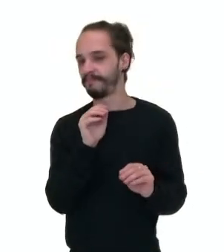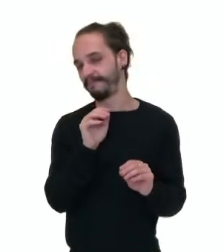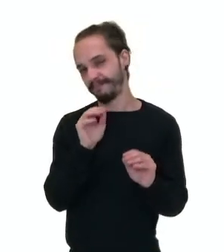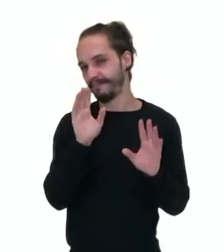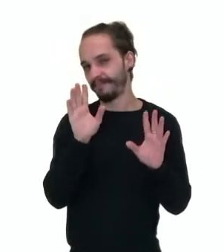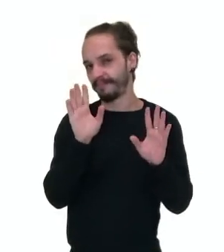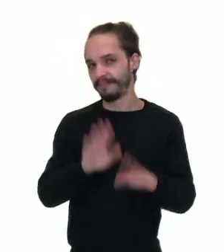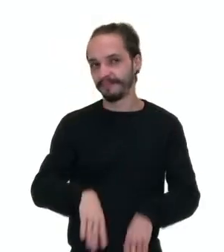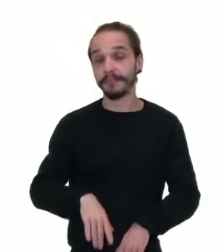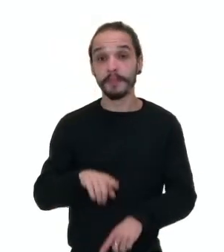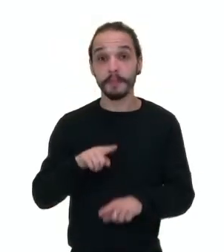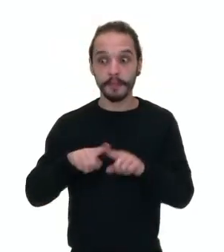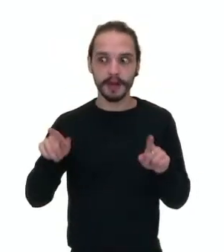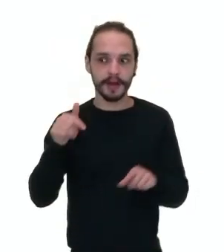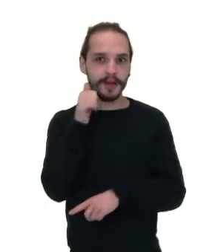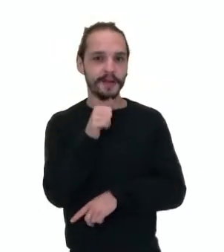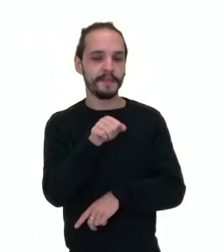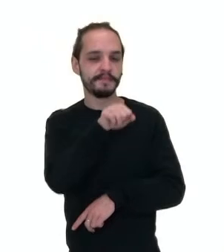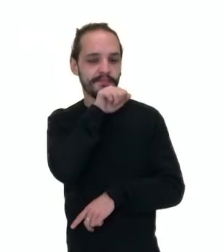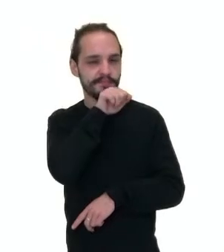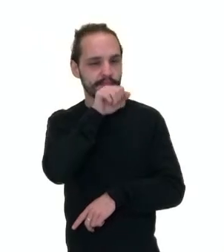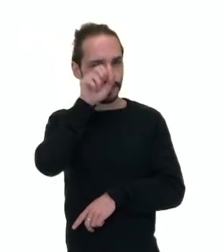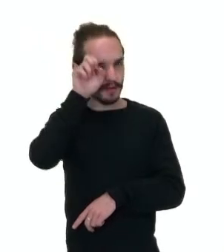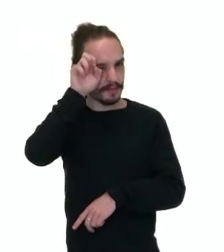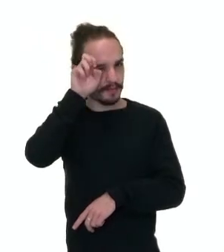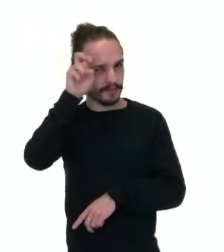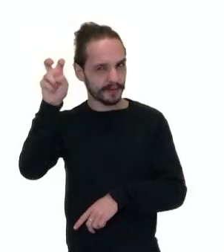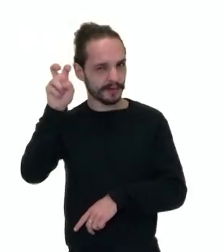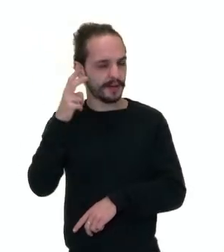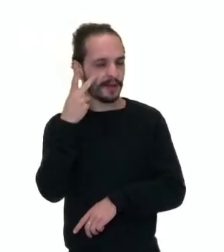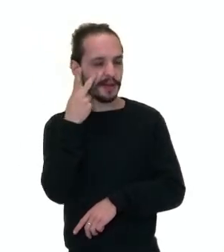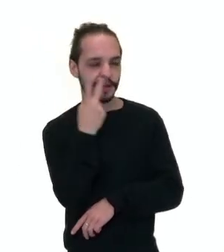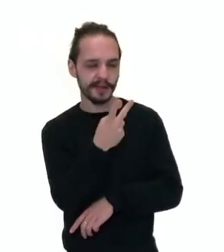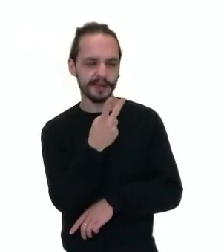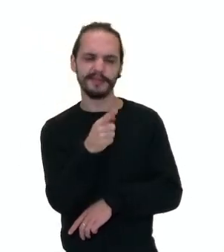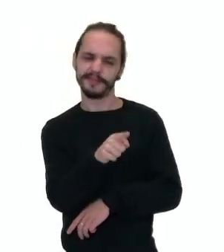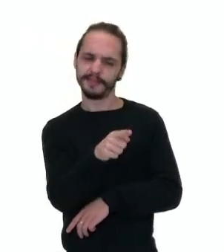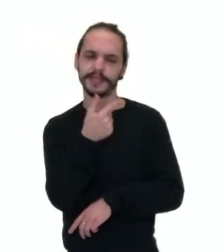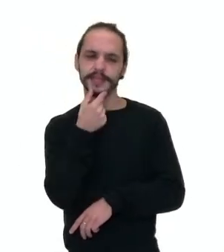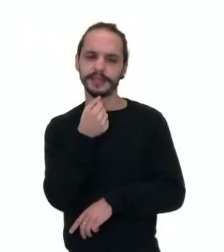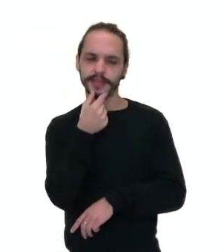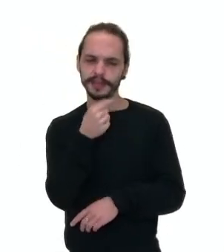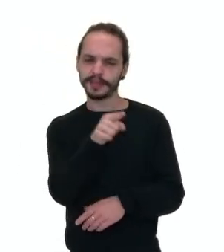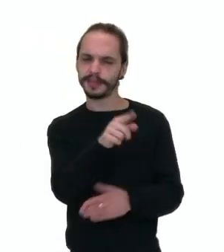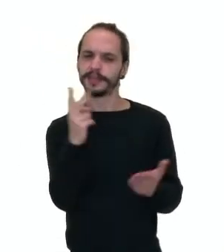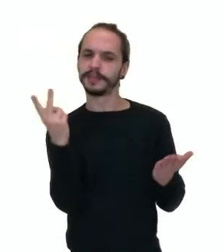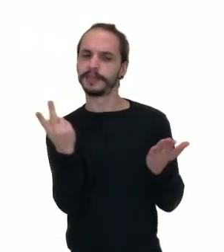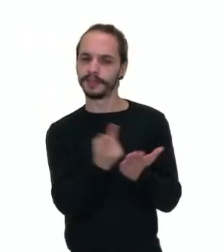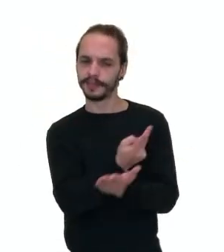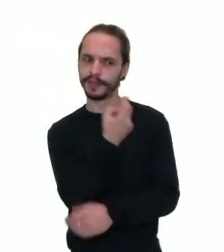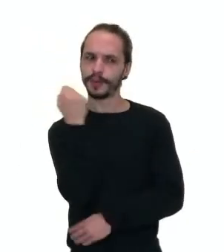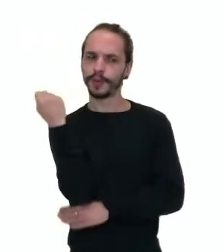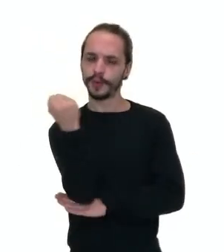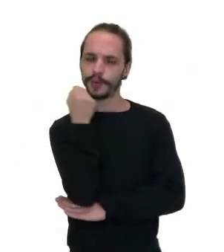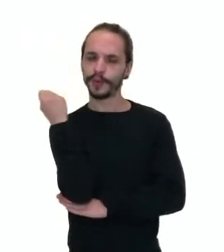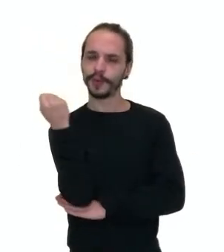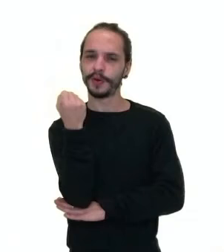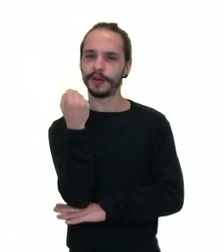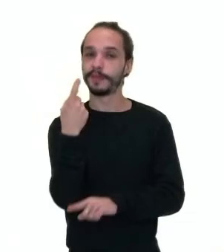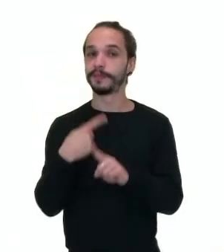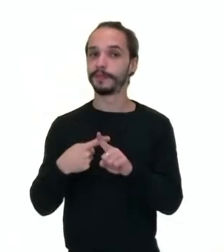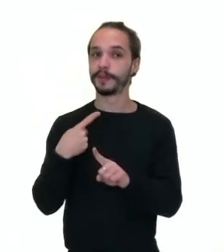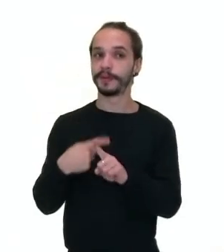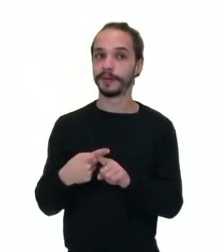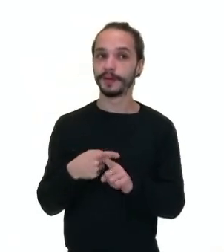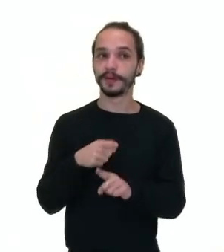na verdade, né, a mãe, né, se ela for bem pertinho, olhar, pensar, disse assim, garoto, você cometeu um erro muito grave. Porque é o seguinte,